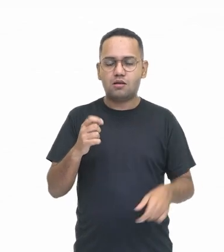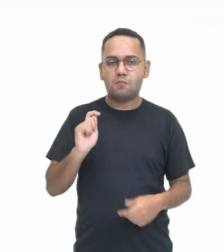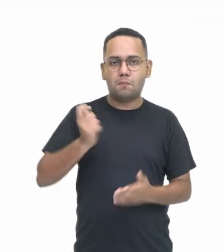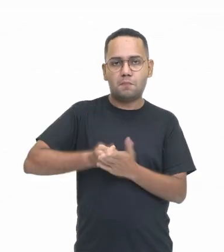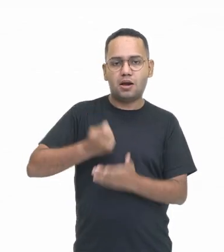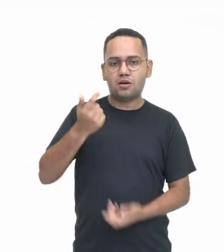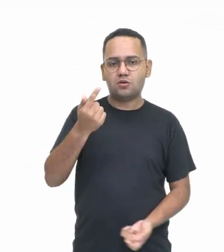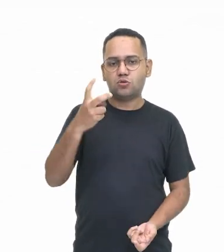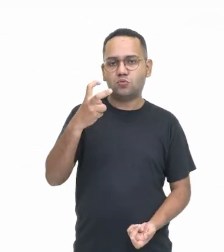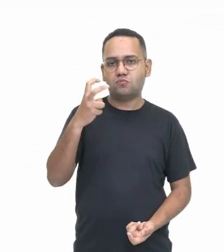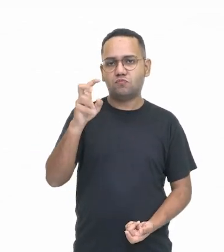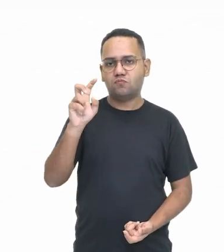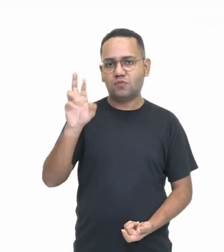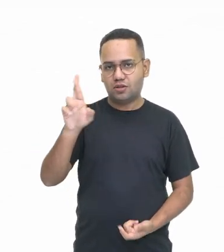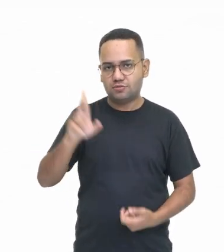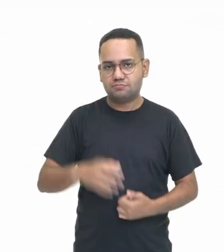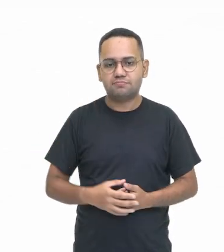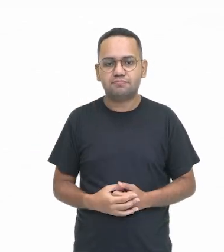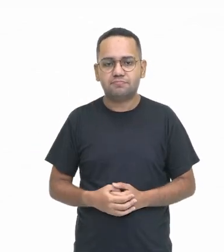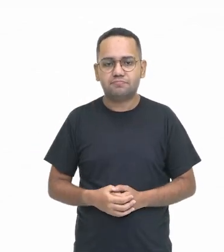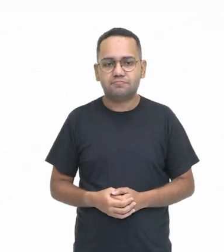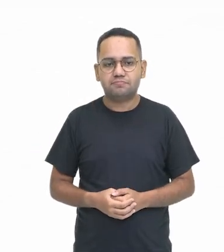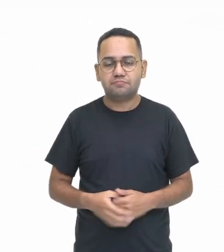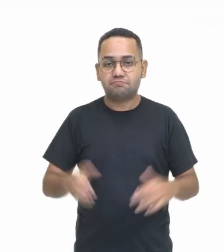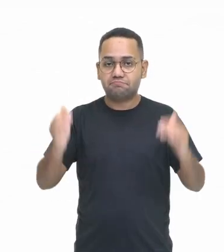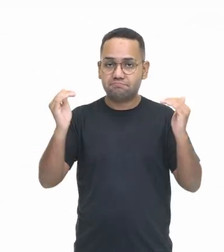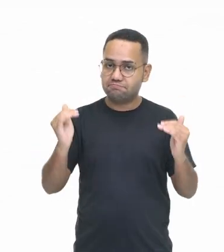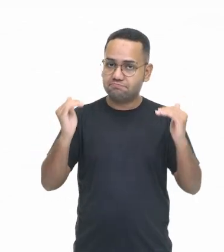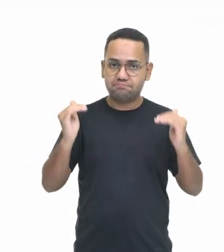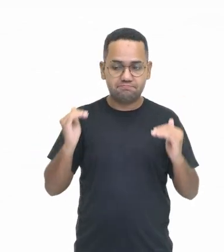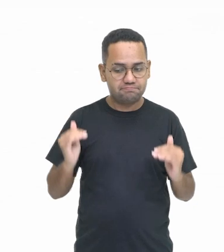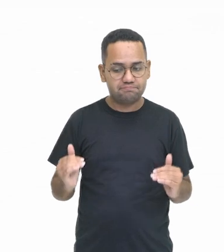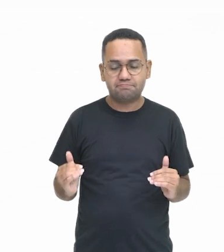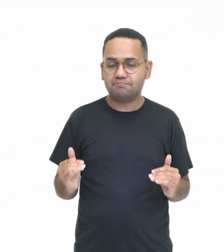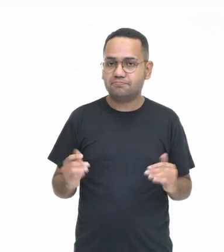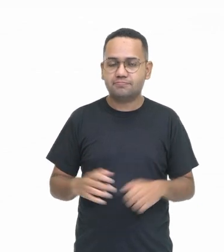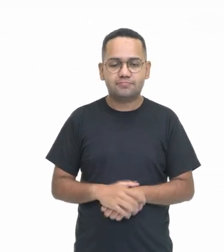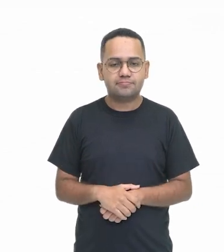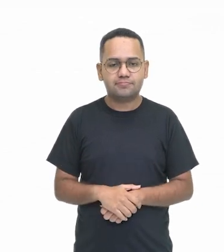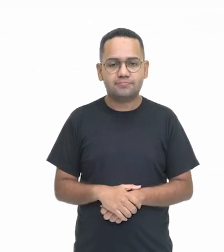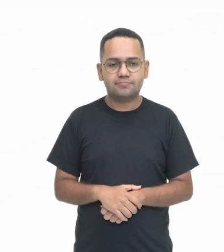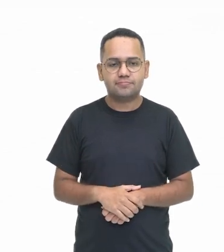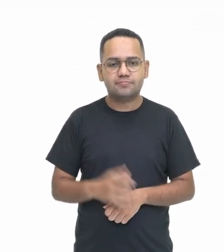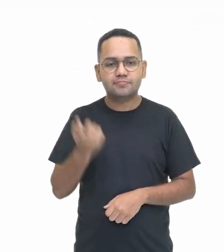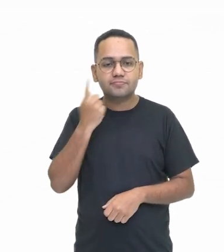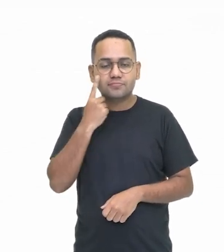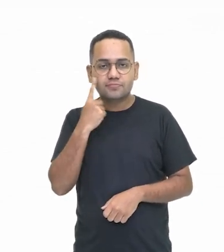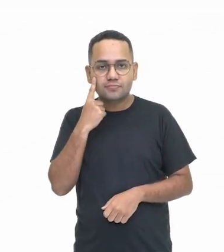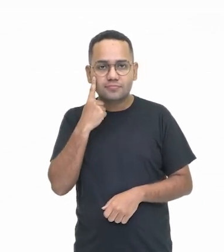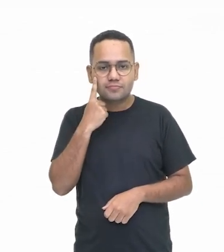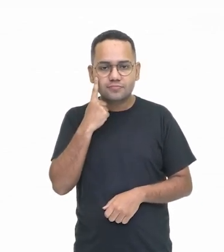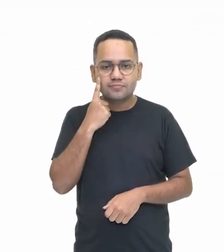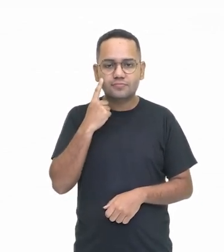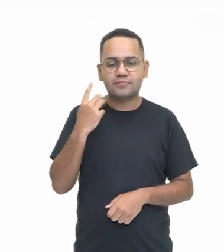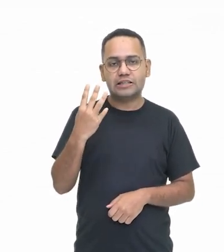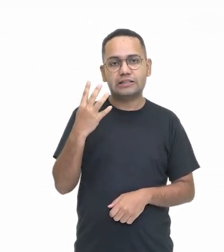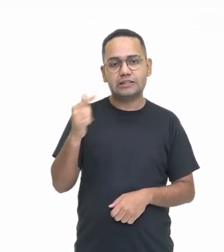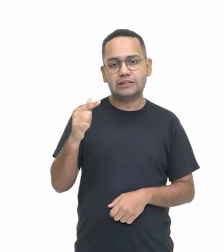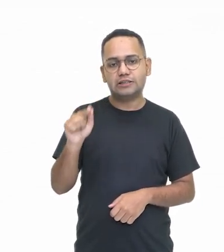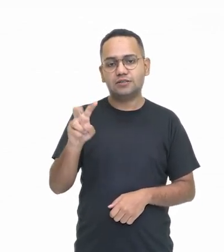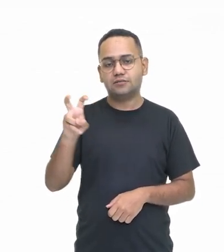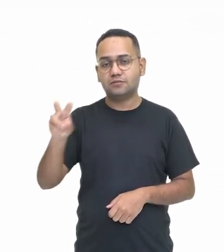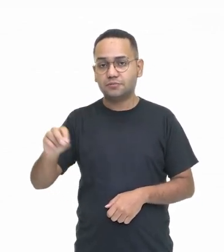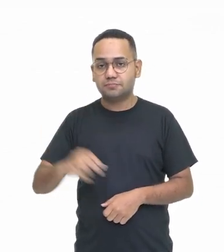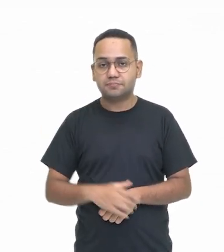a se pagar vai ser de R$ 25. E assim sucessivamente, né? Com 3 litros de tucupi, você